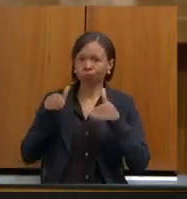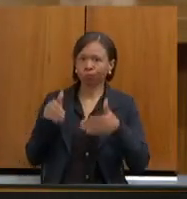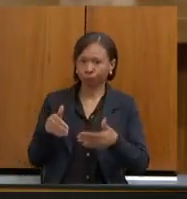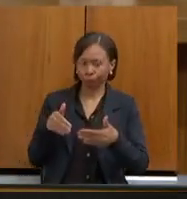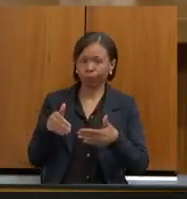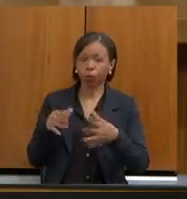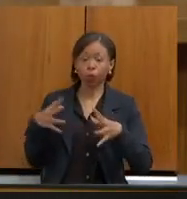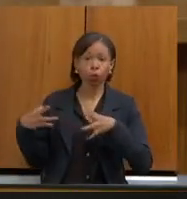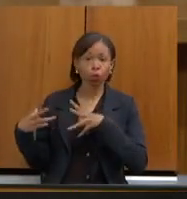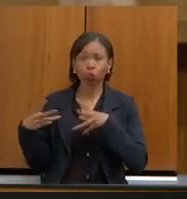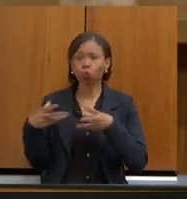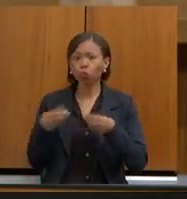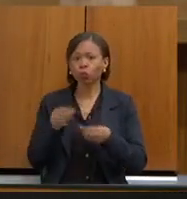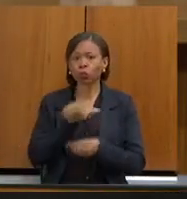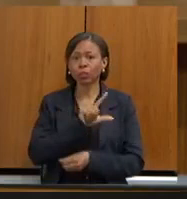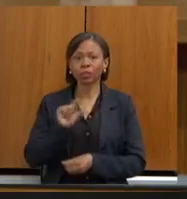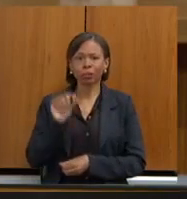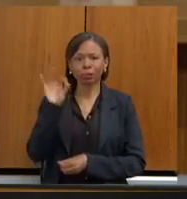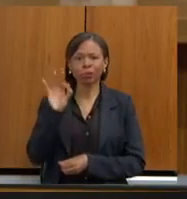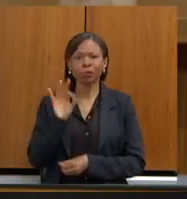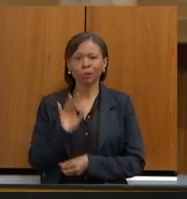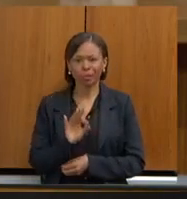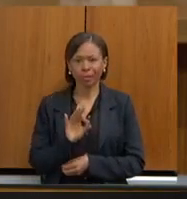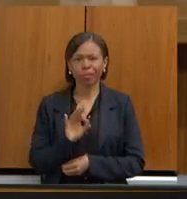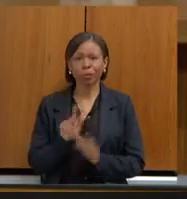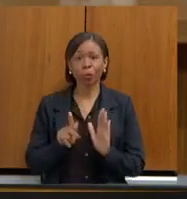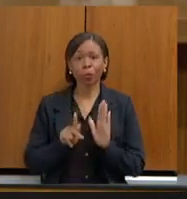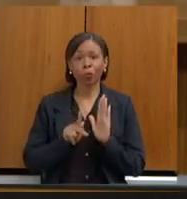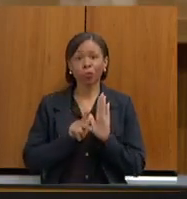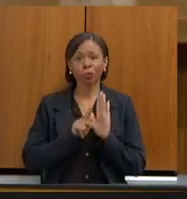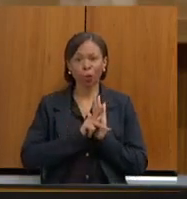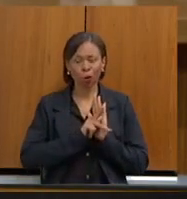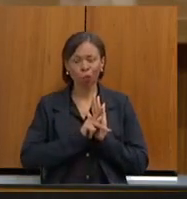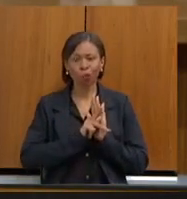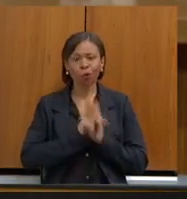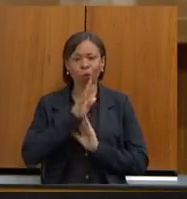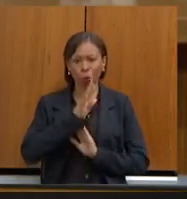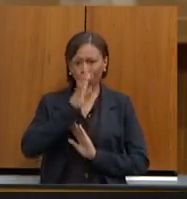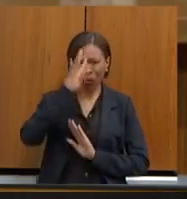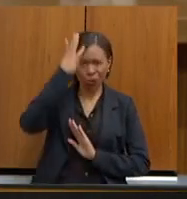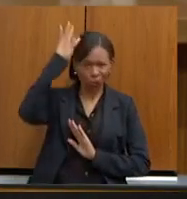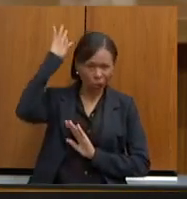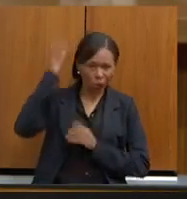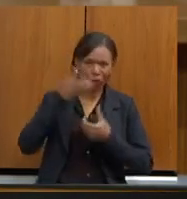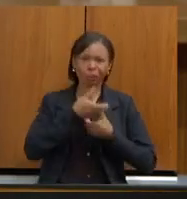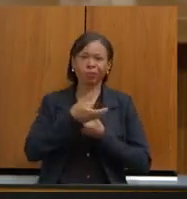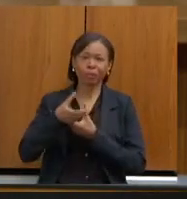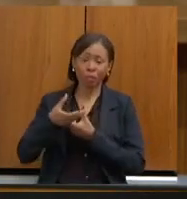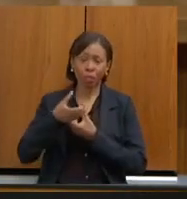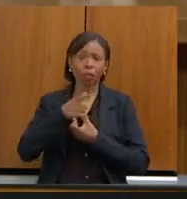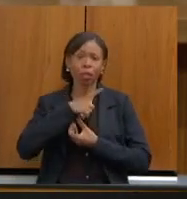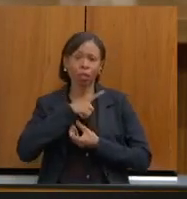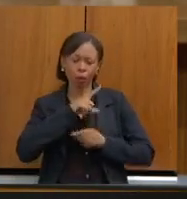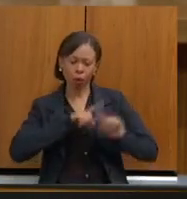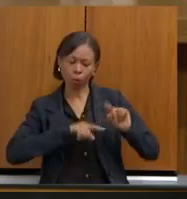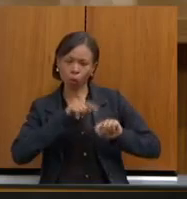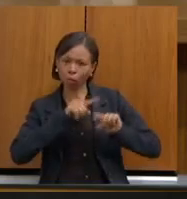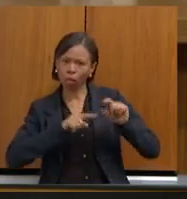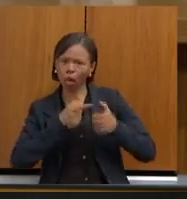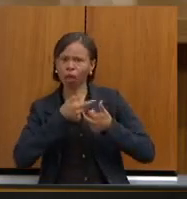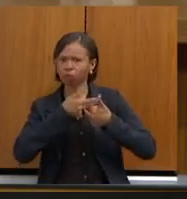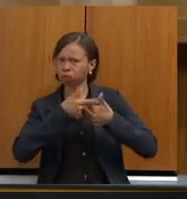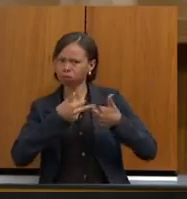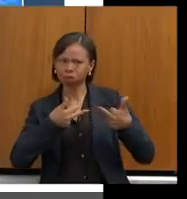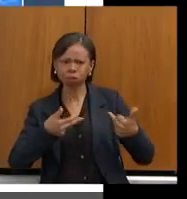sem por cento executado pelo corpo de bombeiros materiais equipamentos distribuídos